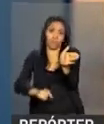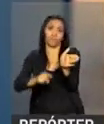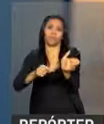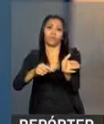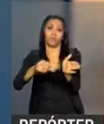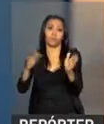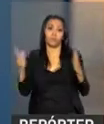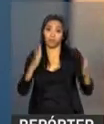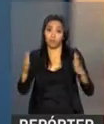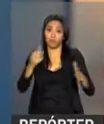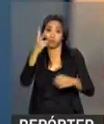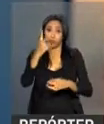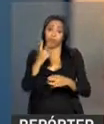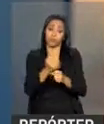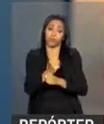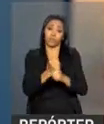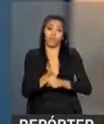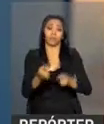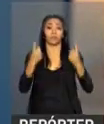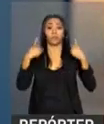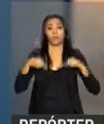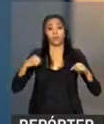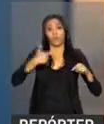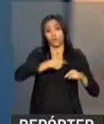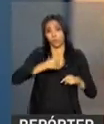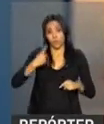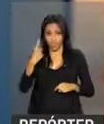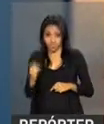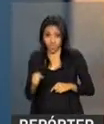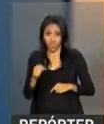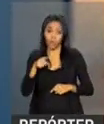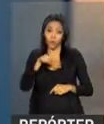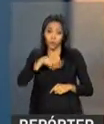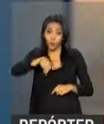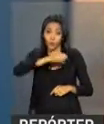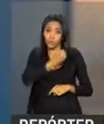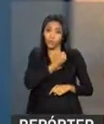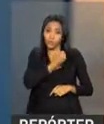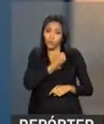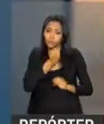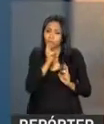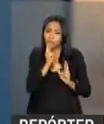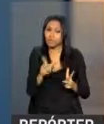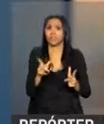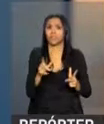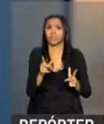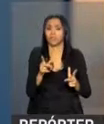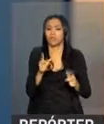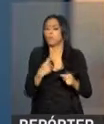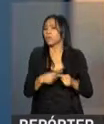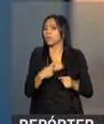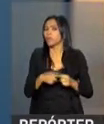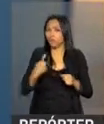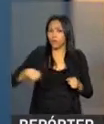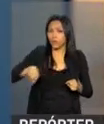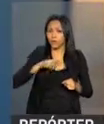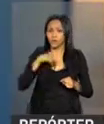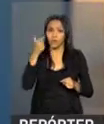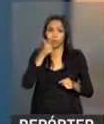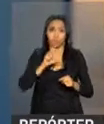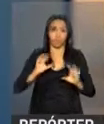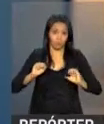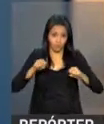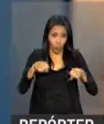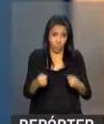apenas 2 anos. Em 2017, esses números estão diferentes, porque nós recuperamos uma média